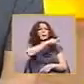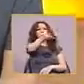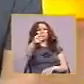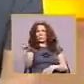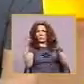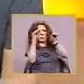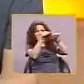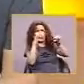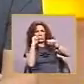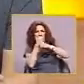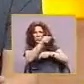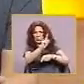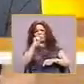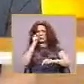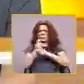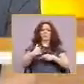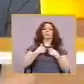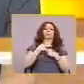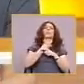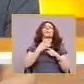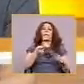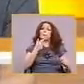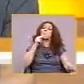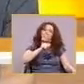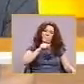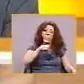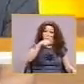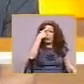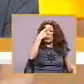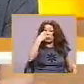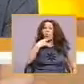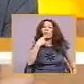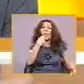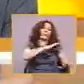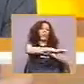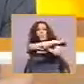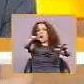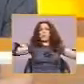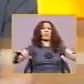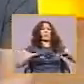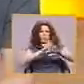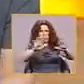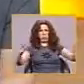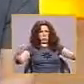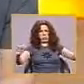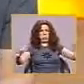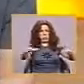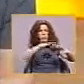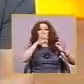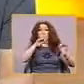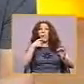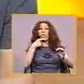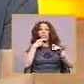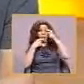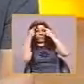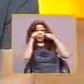Aí o que se passa é que, de facto, nós estamos a falar numa generalização que em si mesma é errada.